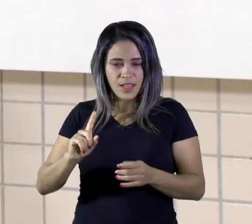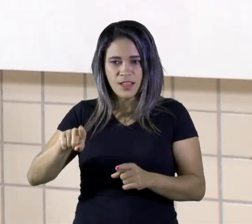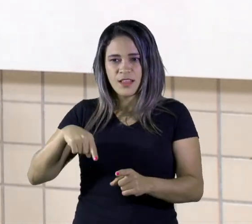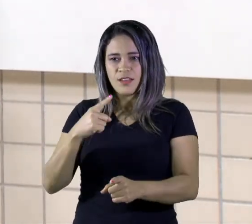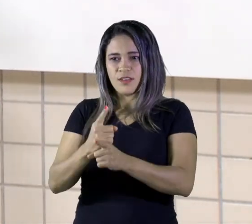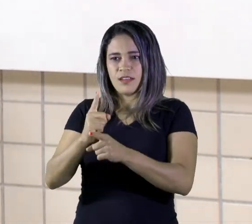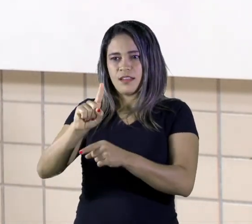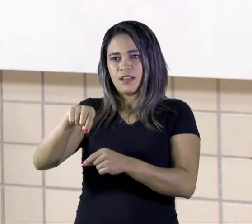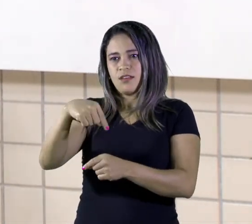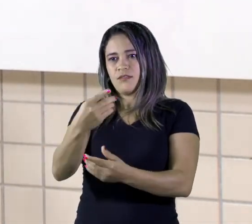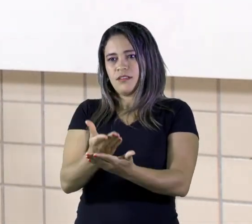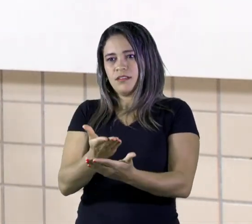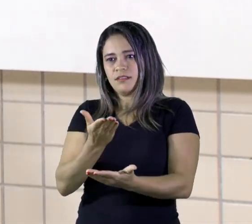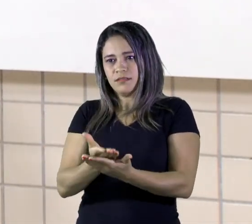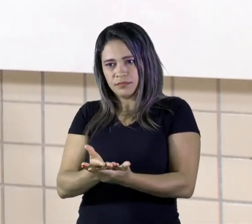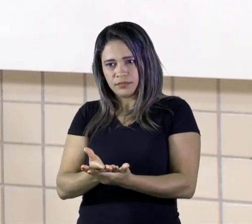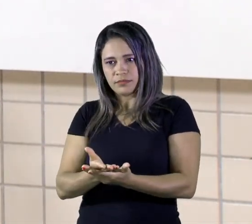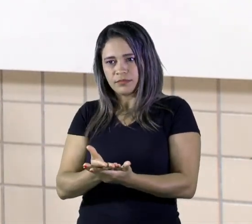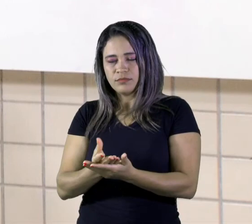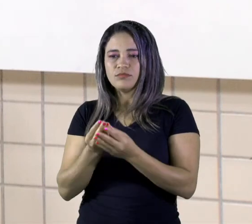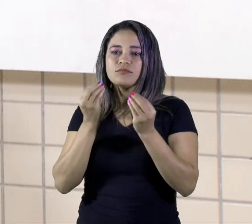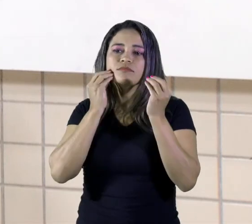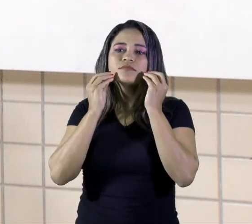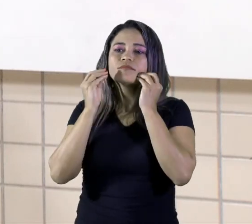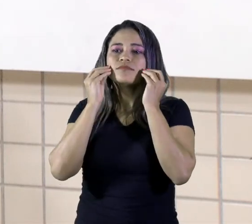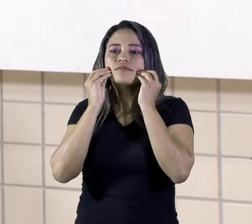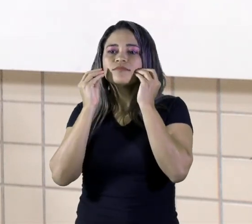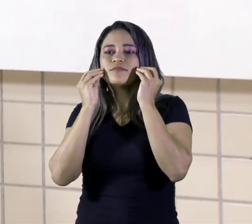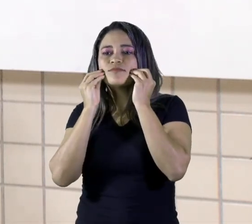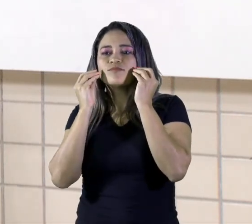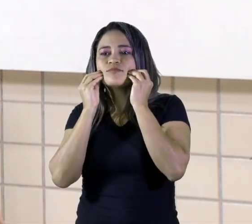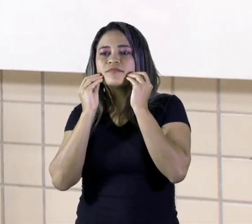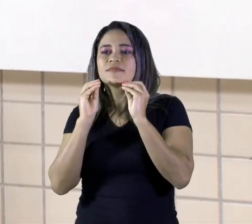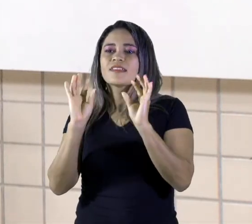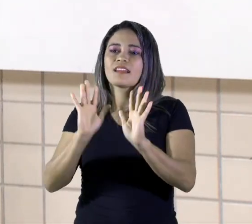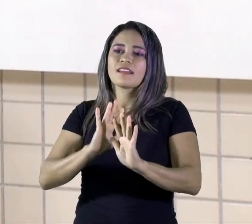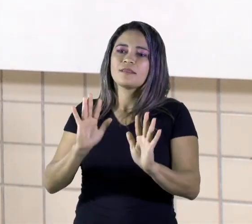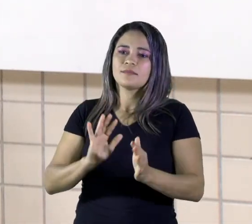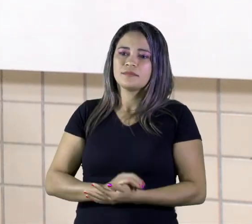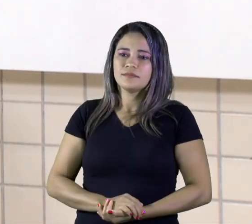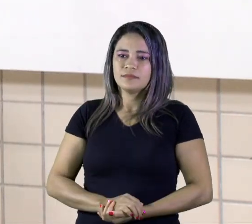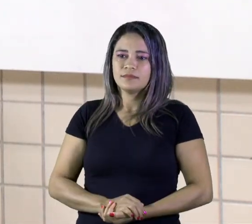encontramos na nossa próxima aula. Um beijo no coração e até mais.